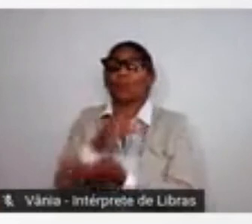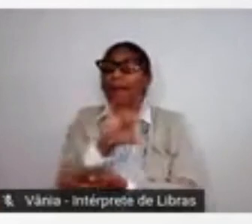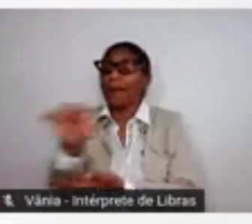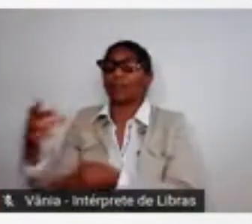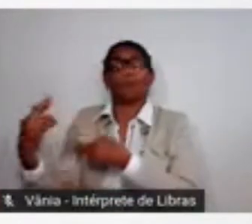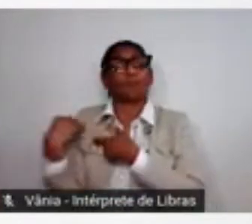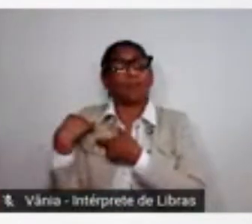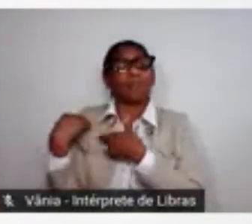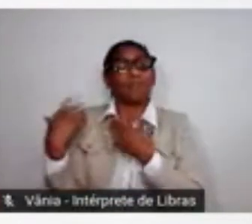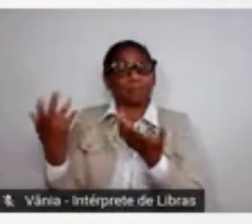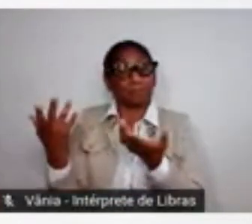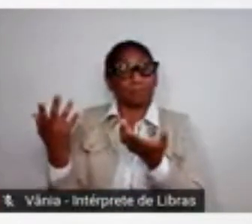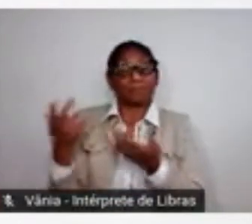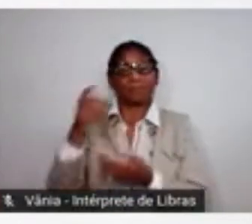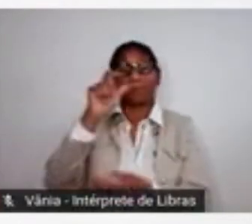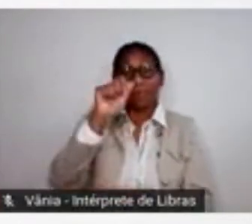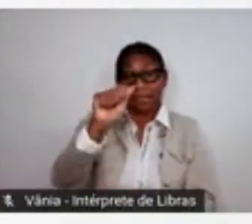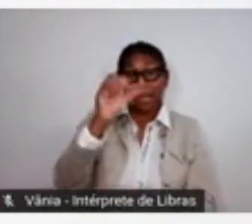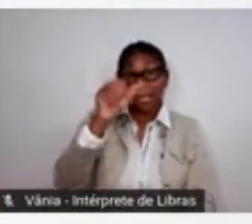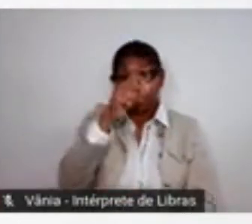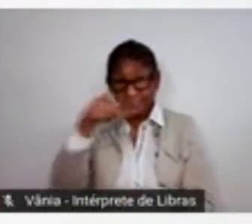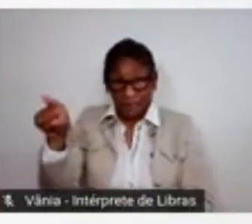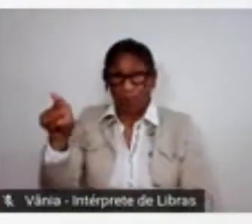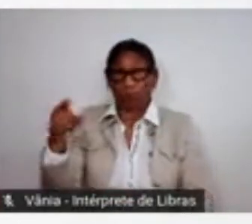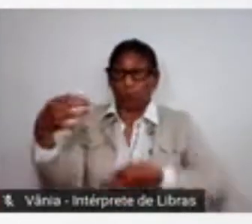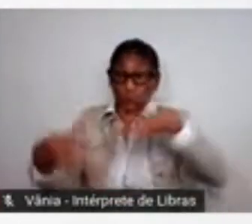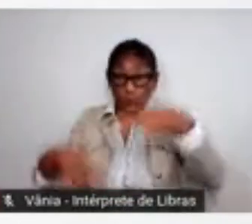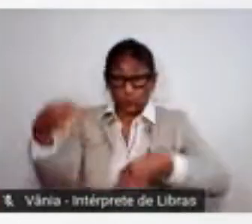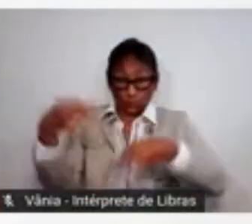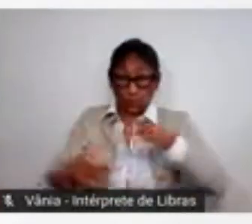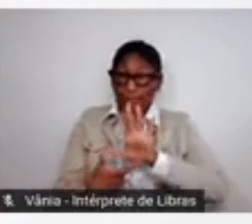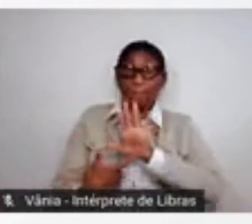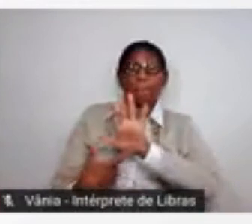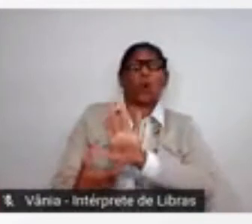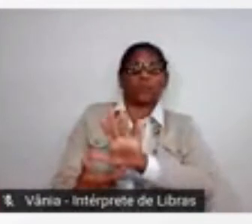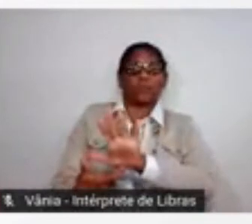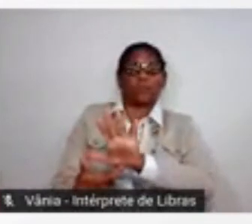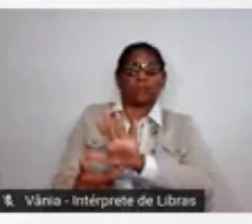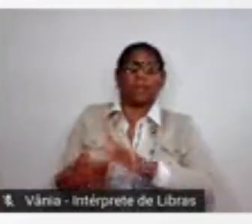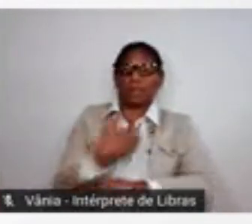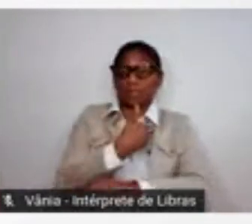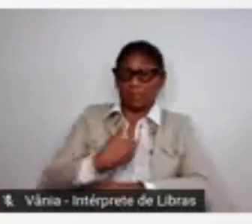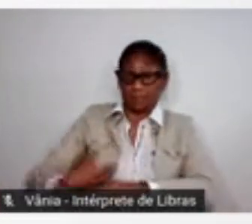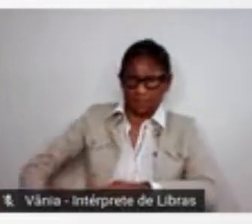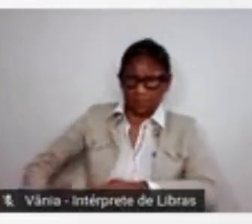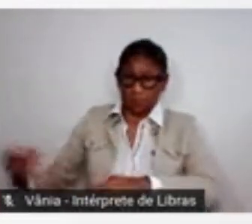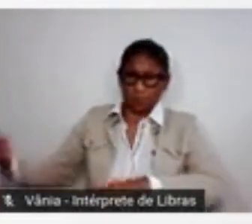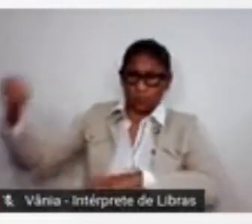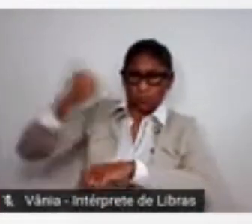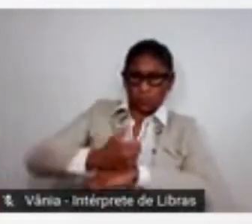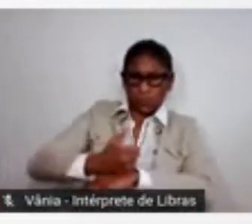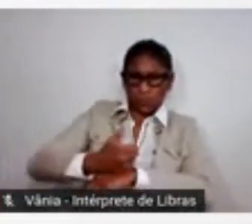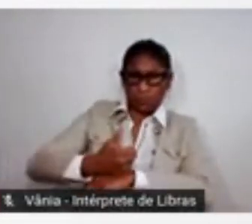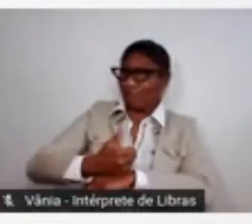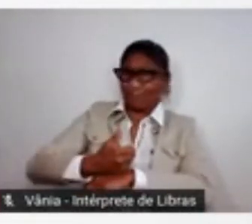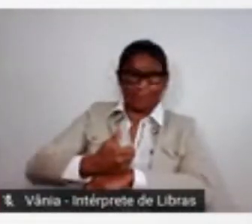ação judicial veio justamente no sentido de deixar claro que o decreto estadual só poderá ser substituído por regras